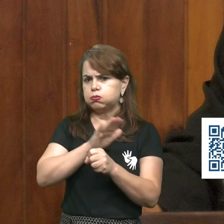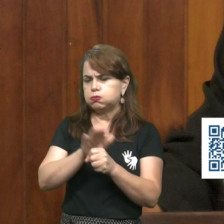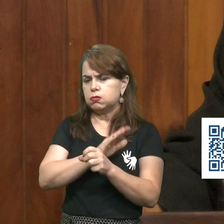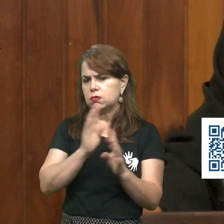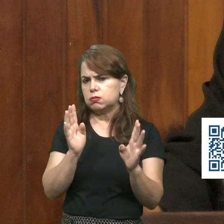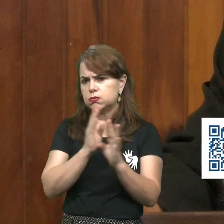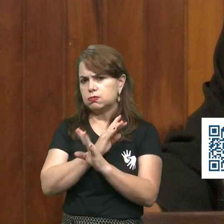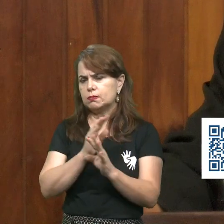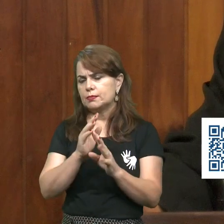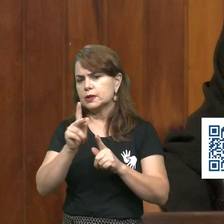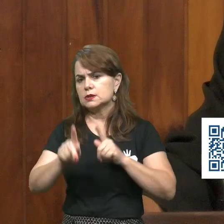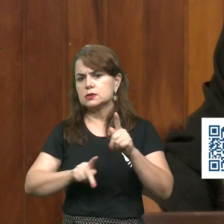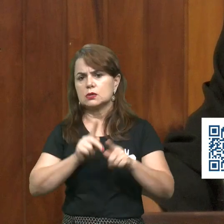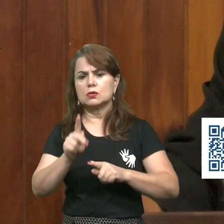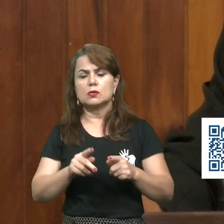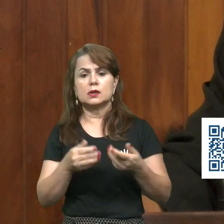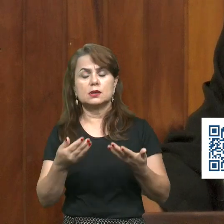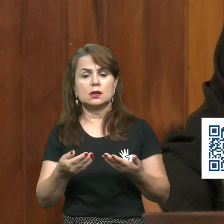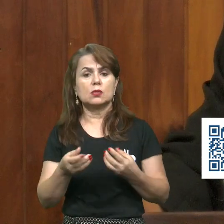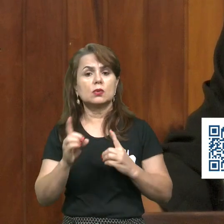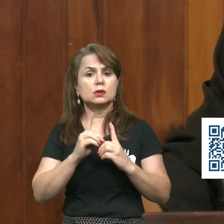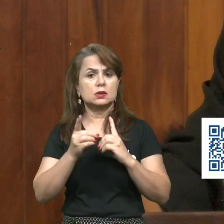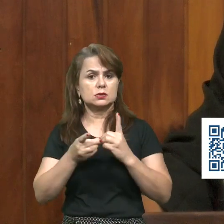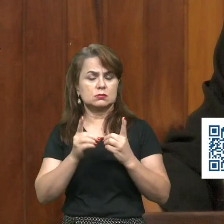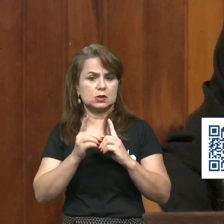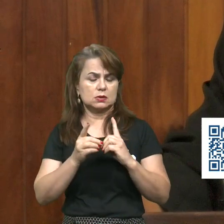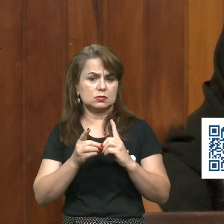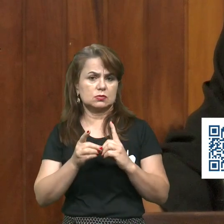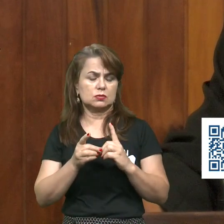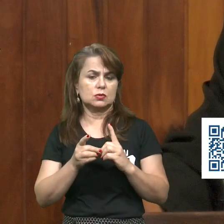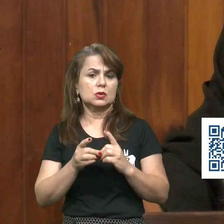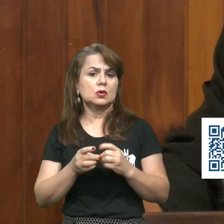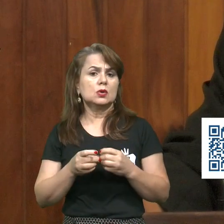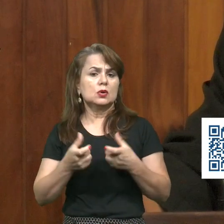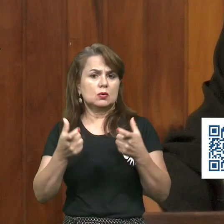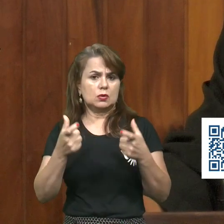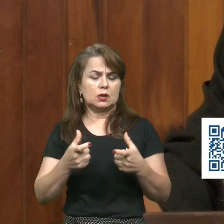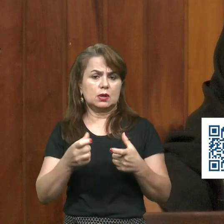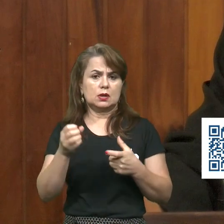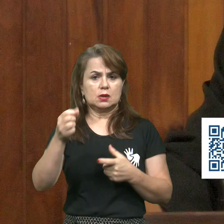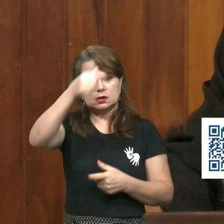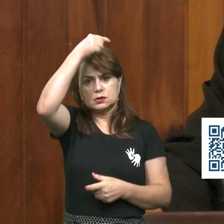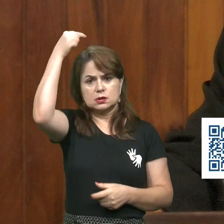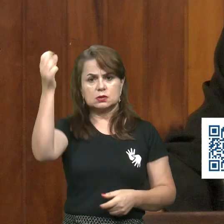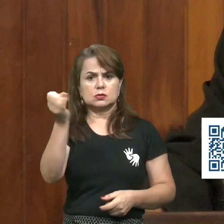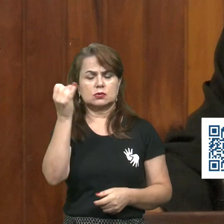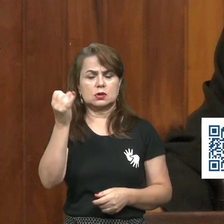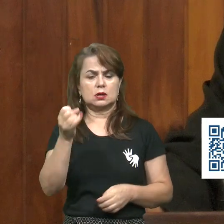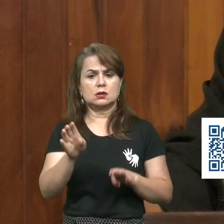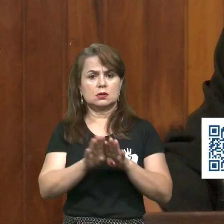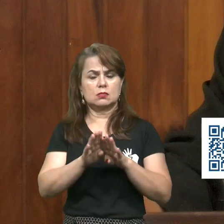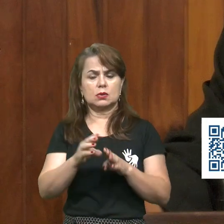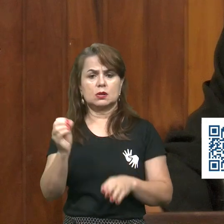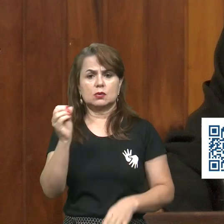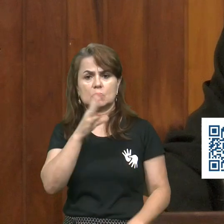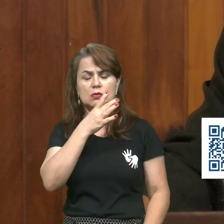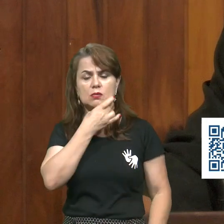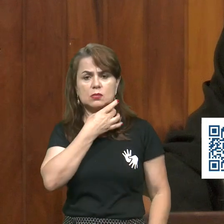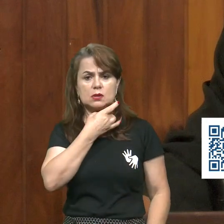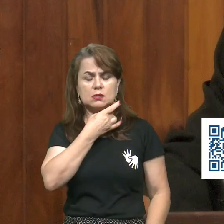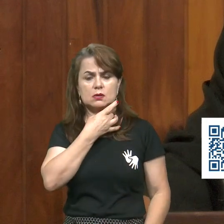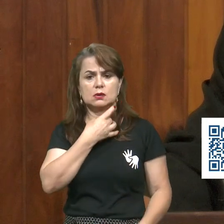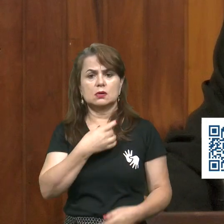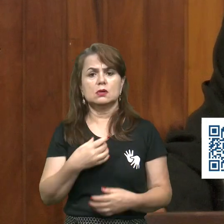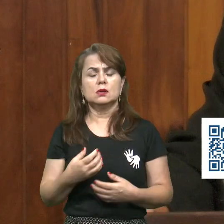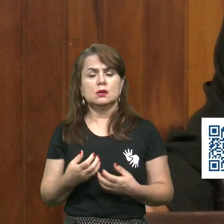esclarecimentos de como esses atendimentos no UPA da Zona Sul e no PA da Zona Norte estão sendo feitos,